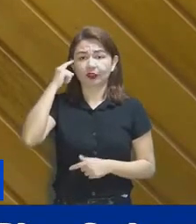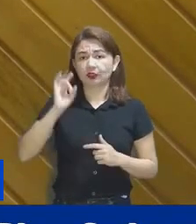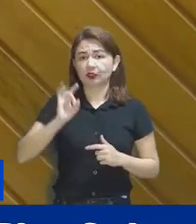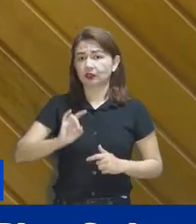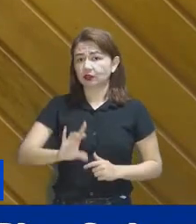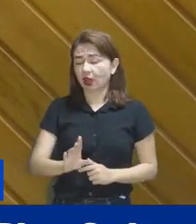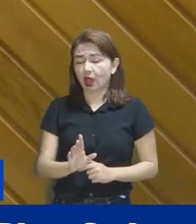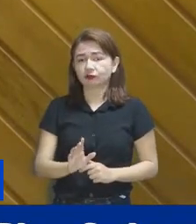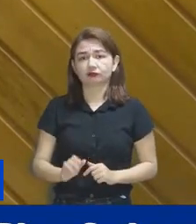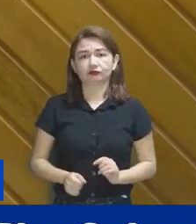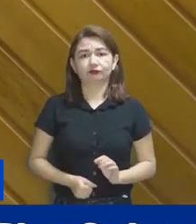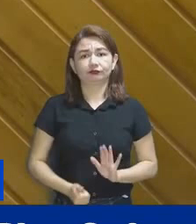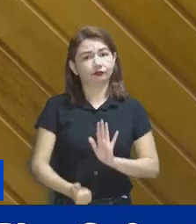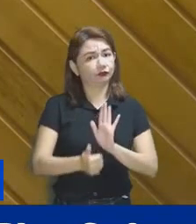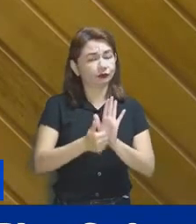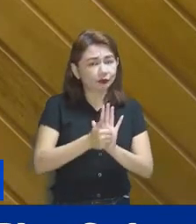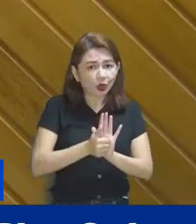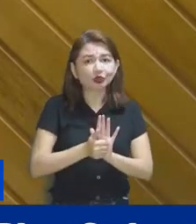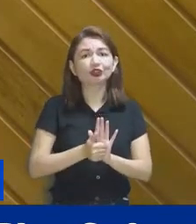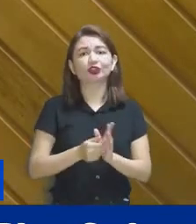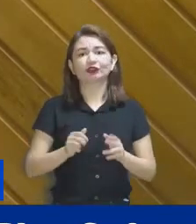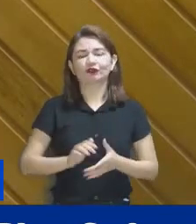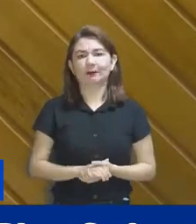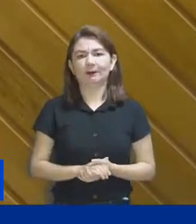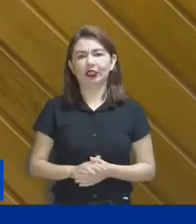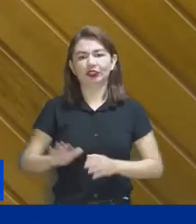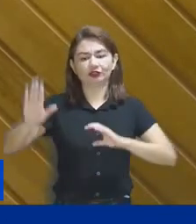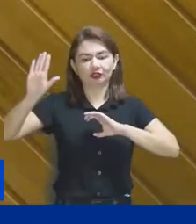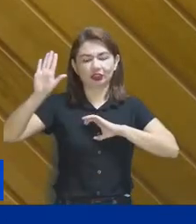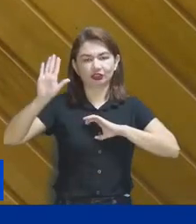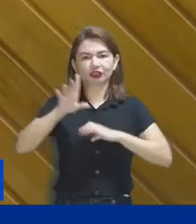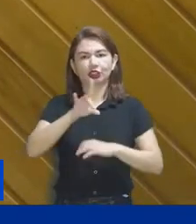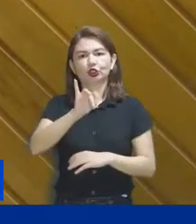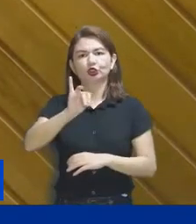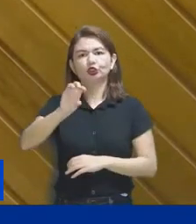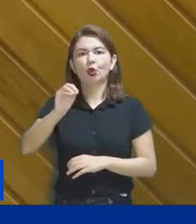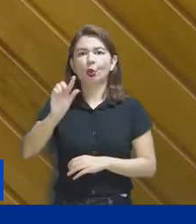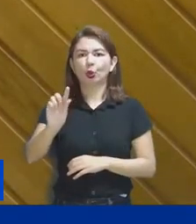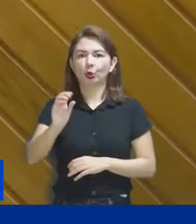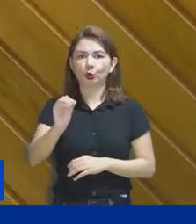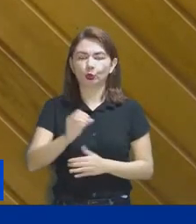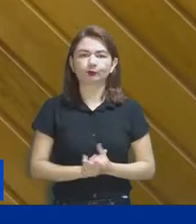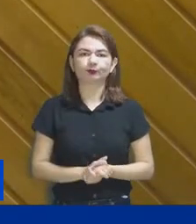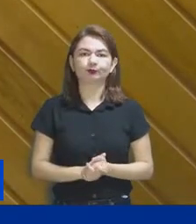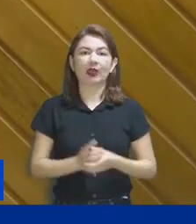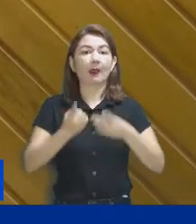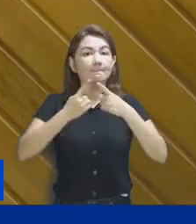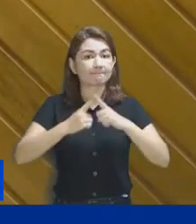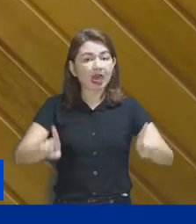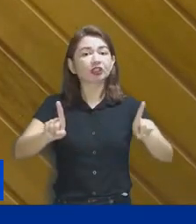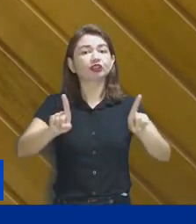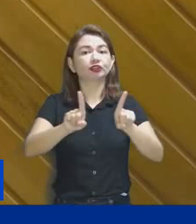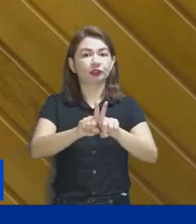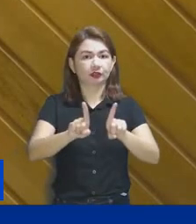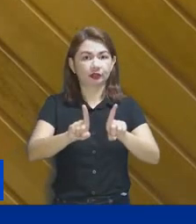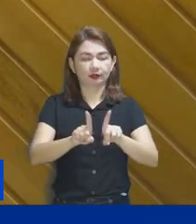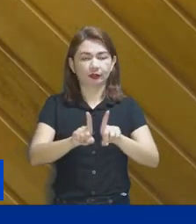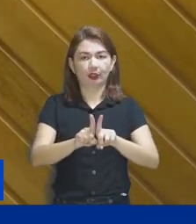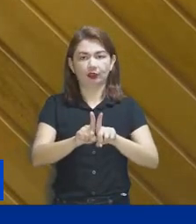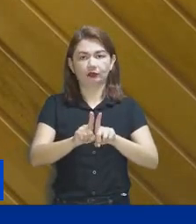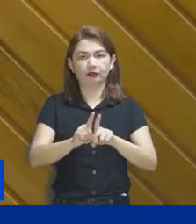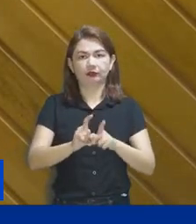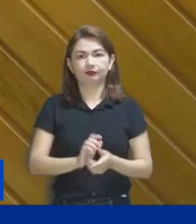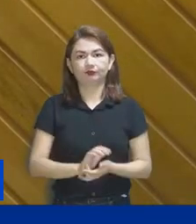repercutir positivamente em favor do Diogo Sênior aqui. Mas, não obstante isso, nós vemos que,